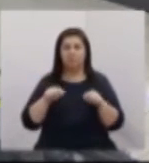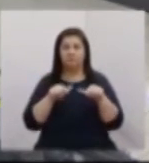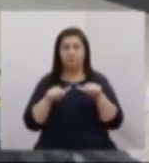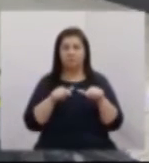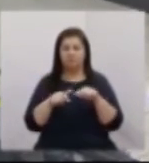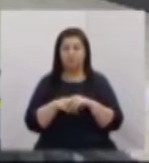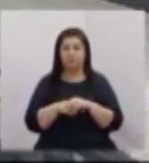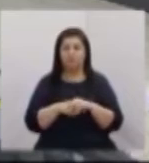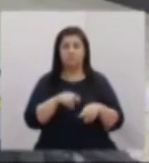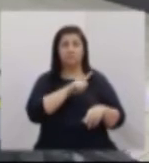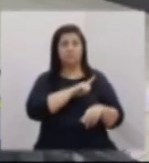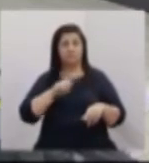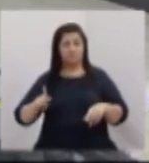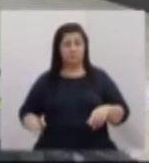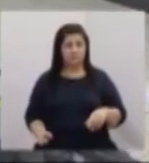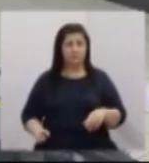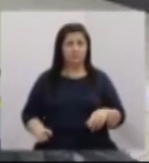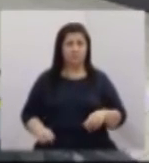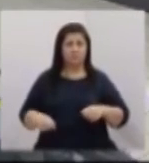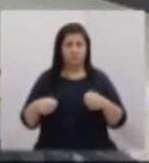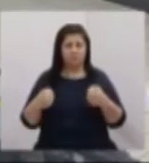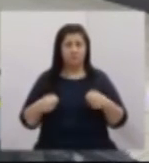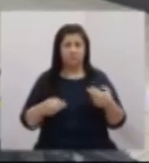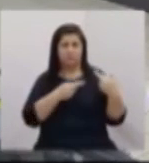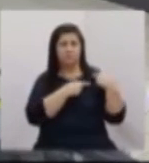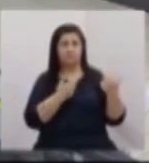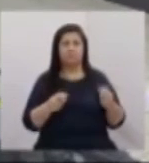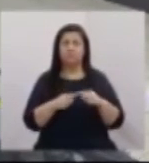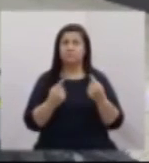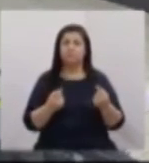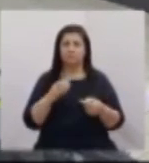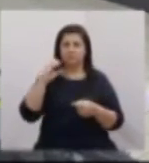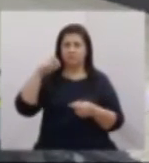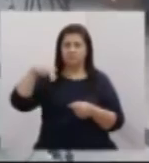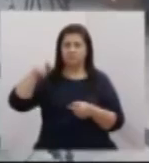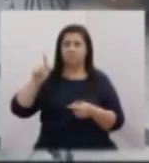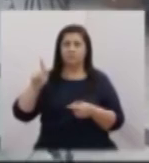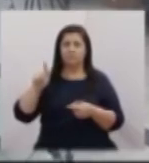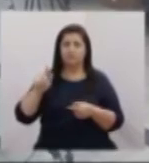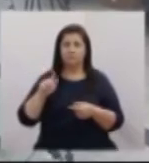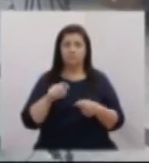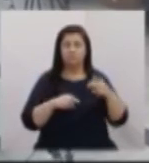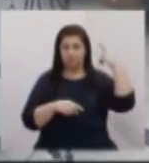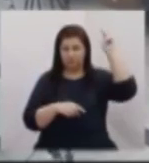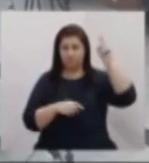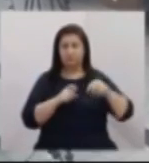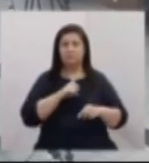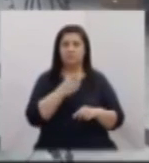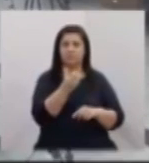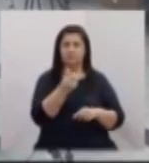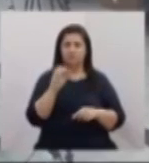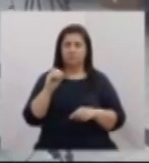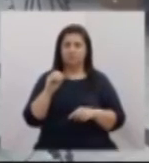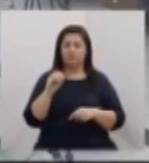que o poder público deveria realizar e não está fazendo. Só a ONG Patas da Amizade tem 60 animais, Cantinho da Cesse 200 animais,